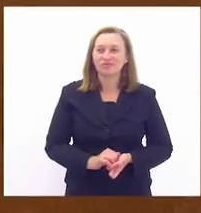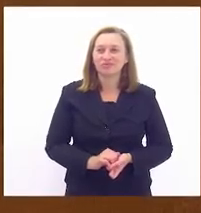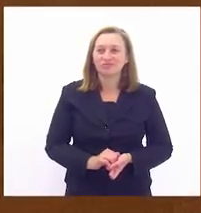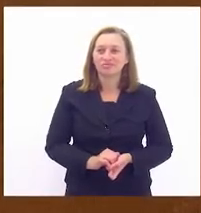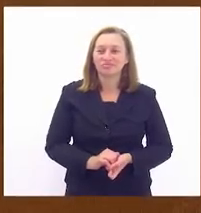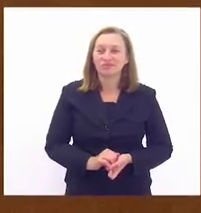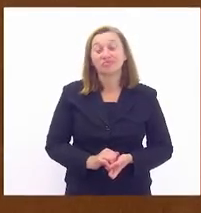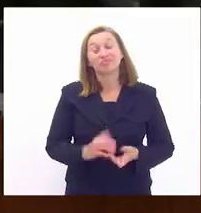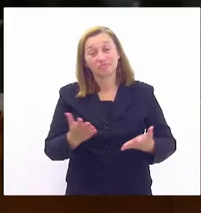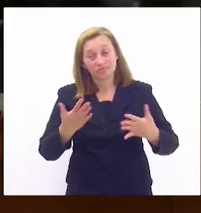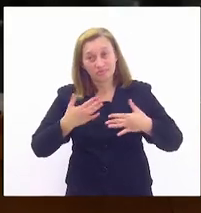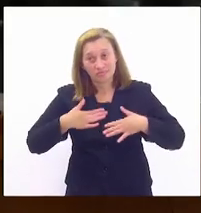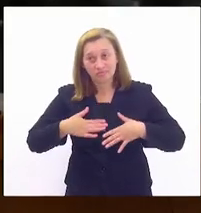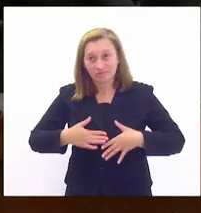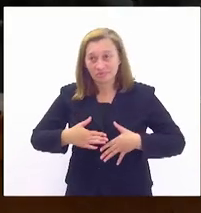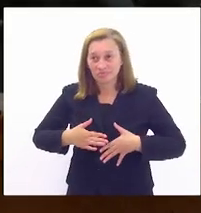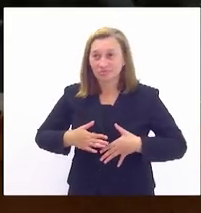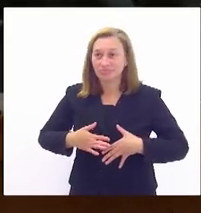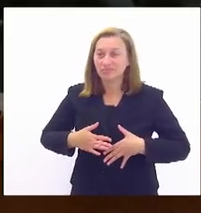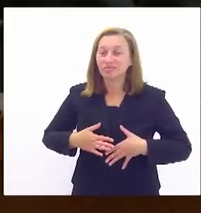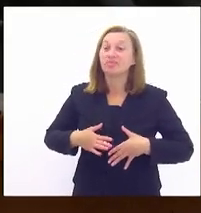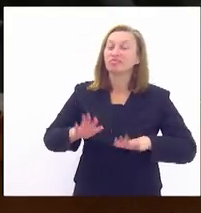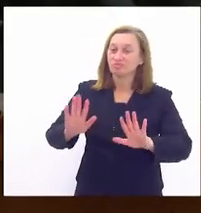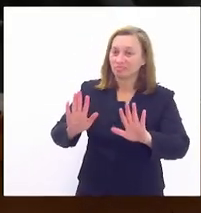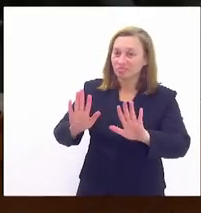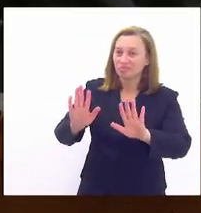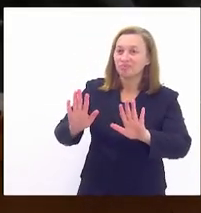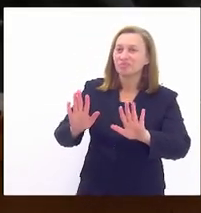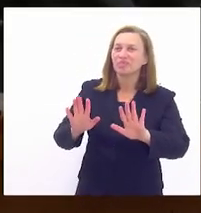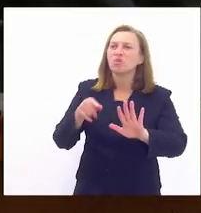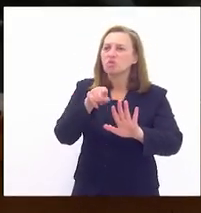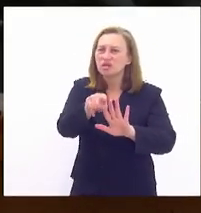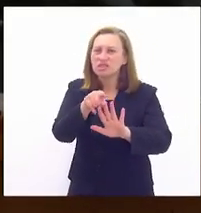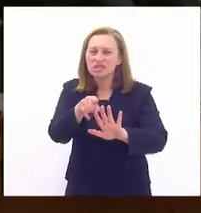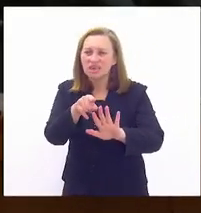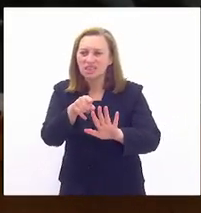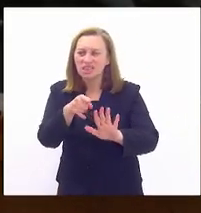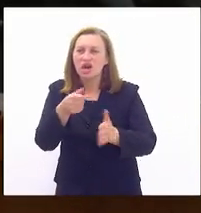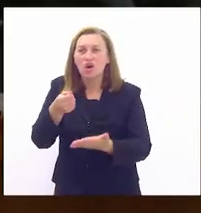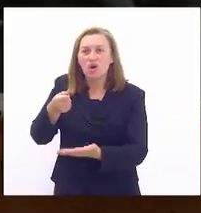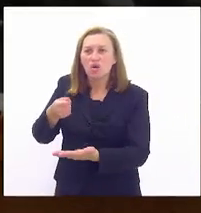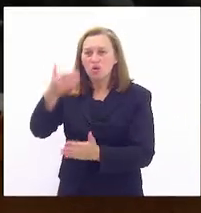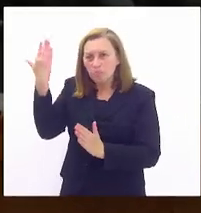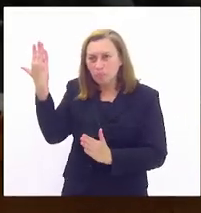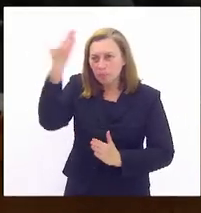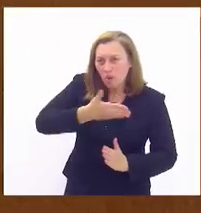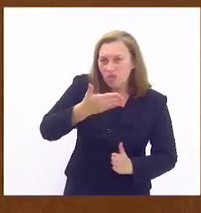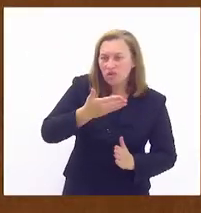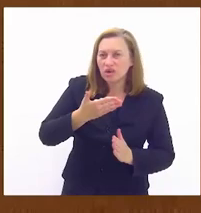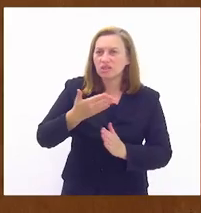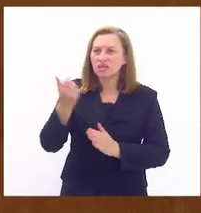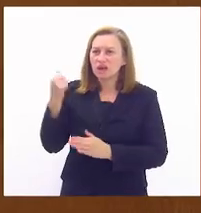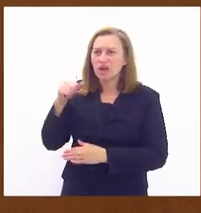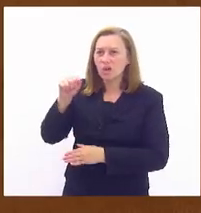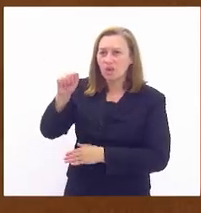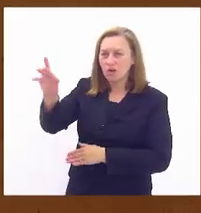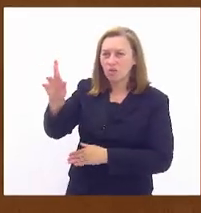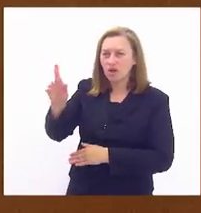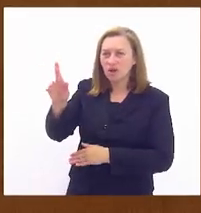Ronaldo, então você está afirmando com a qualidade do ar na cidade de Volta Redonda, é bom, é